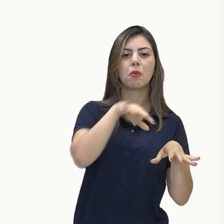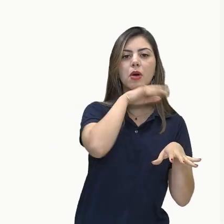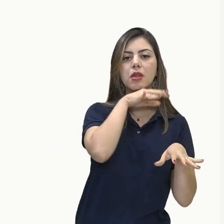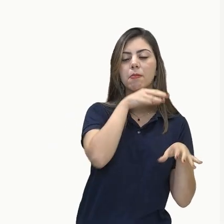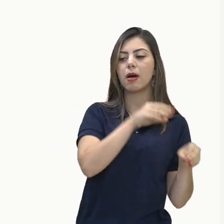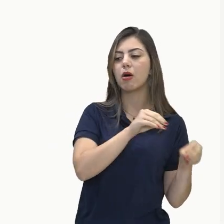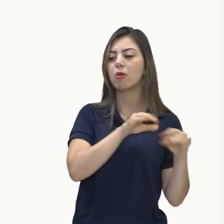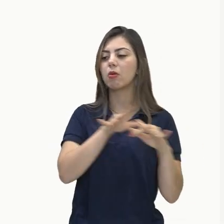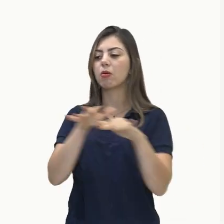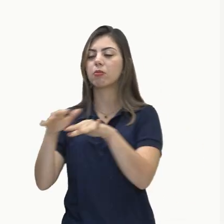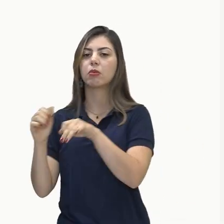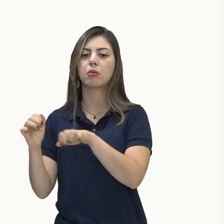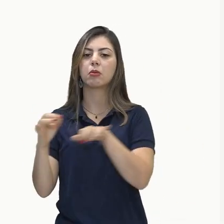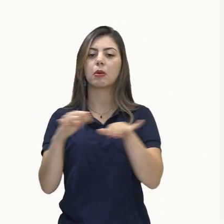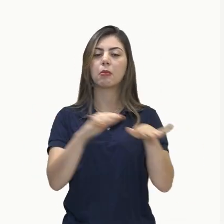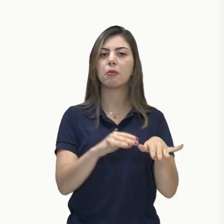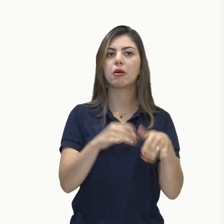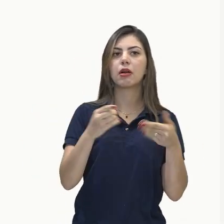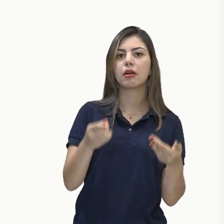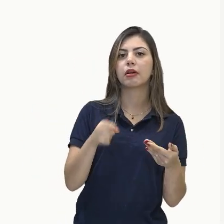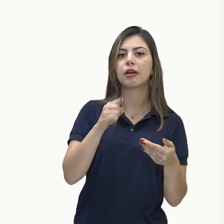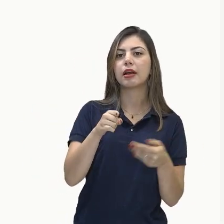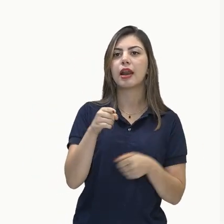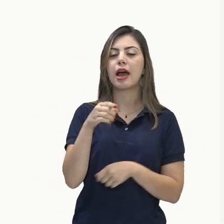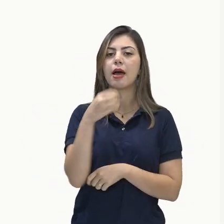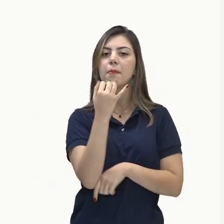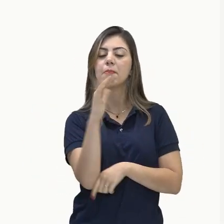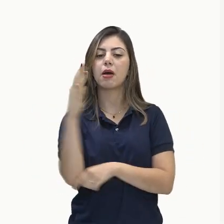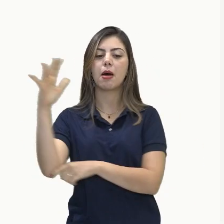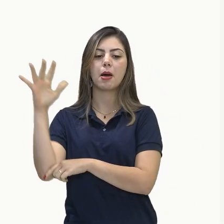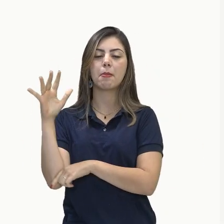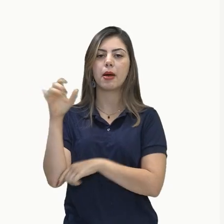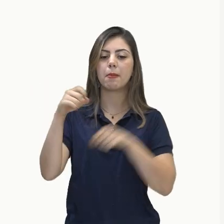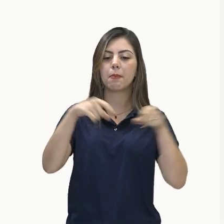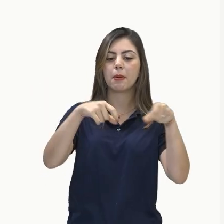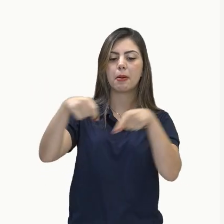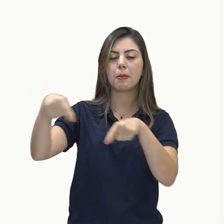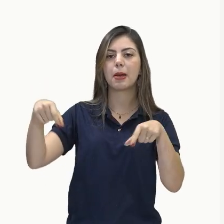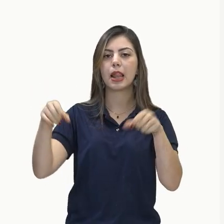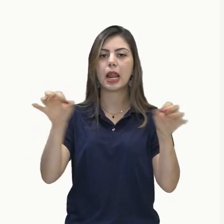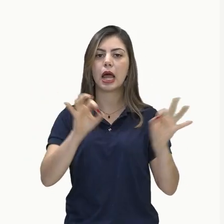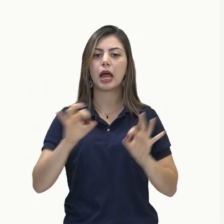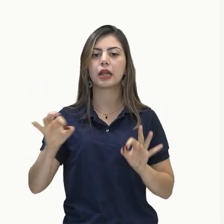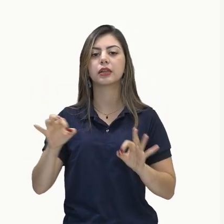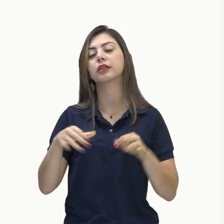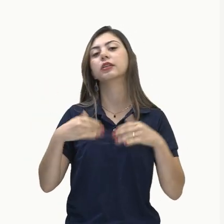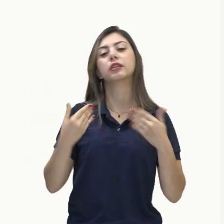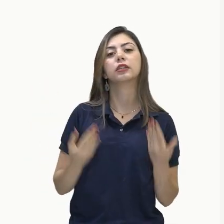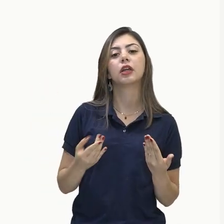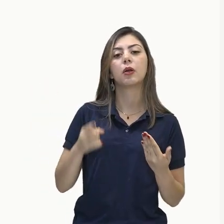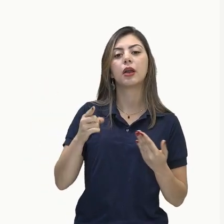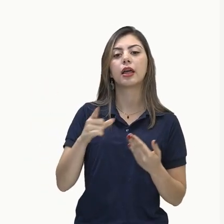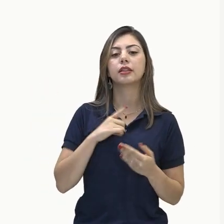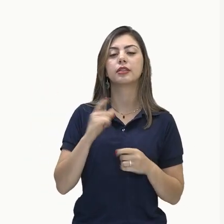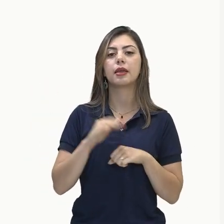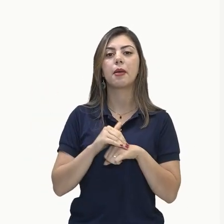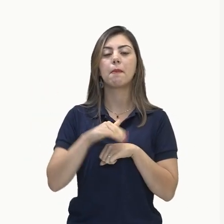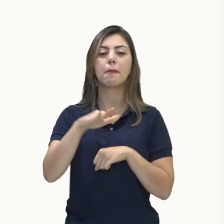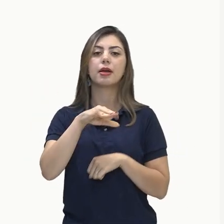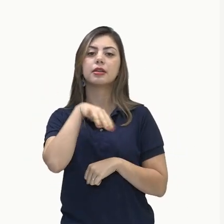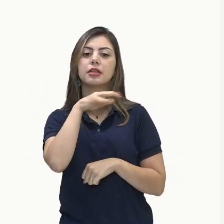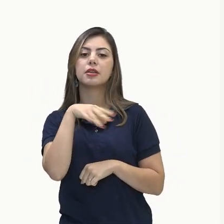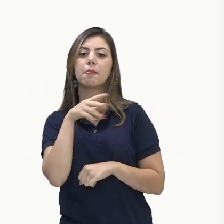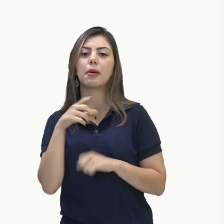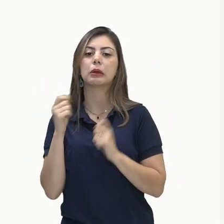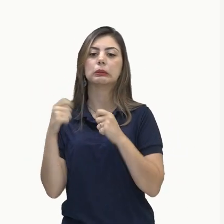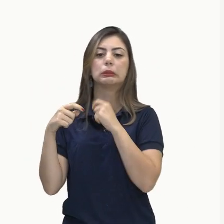haveria dispersão de sementes, não aconteceria esse fluxo genético, ou seja, a reprodução entre mais espécies, e